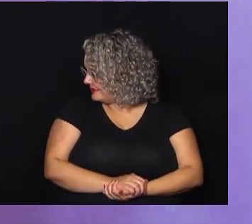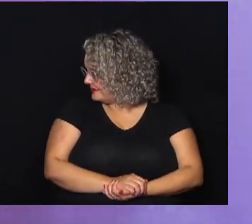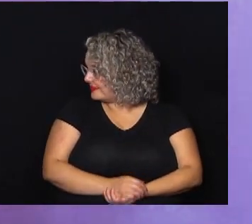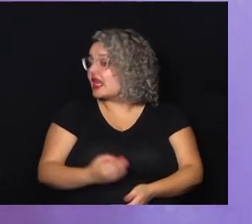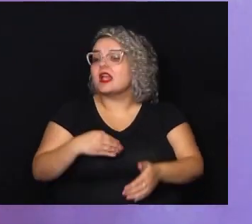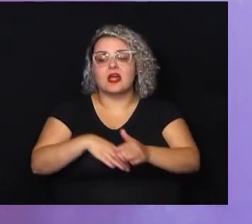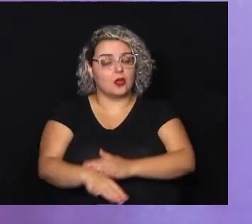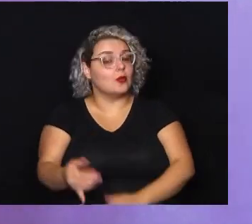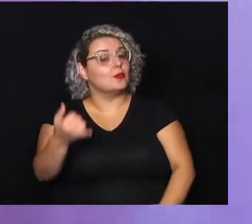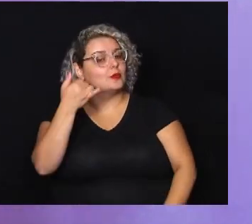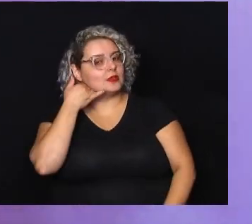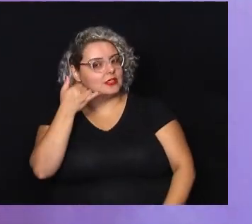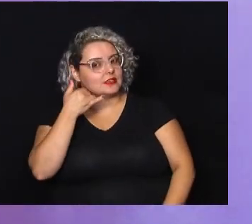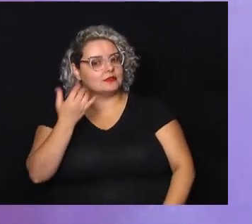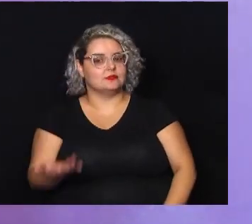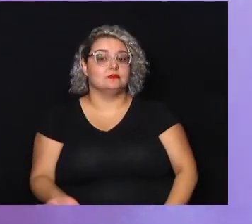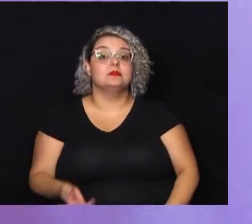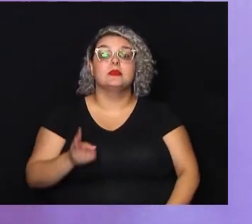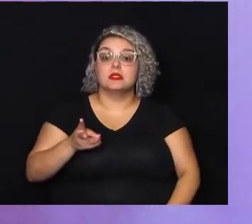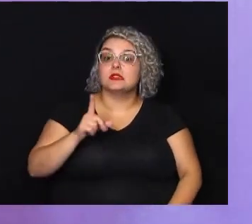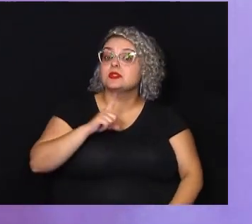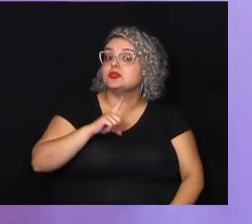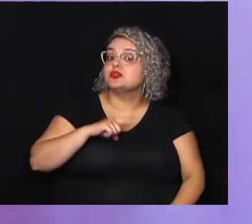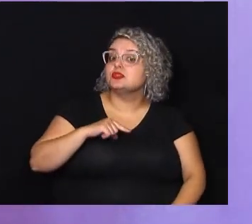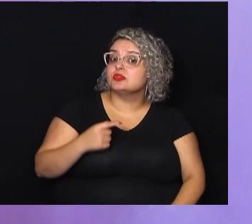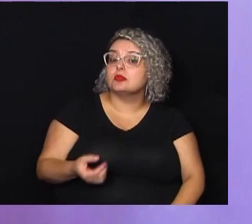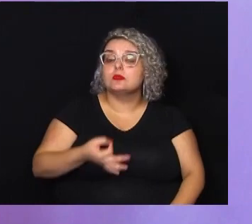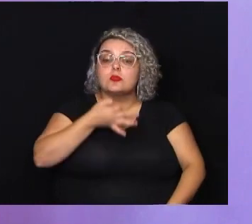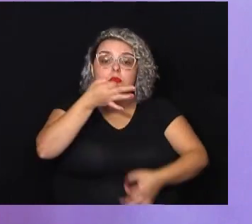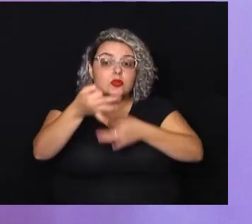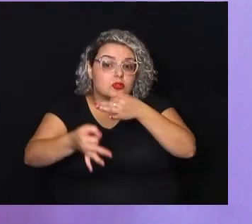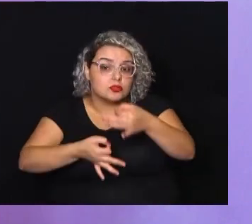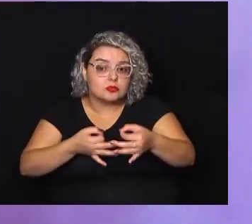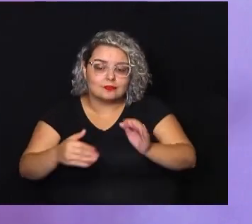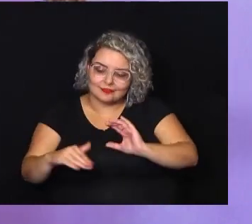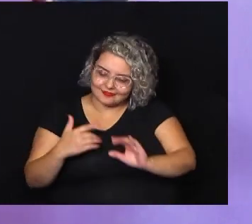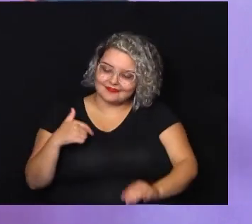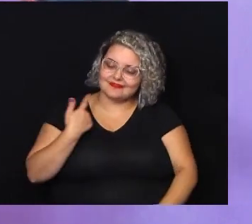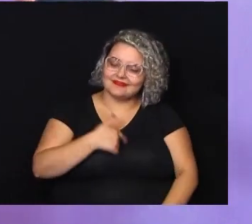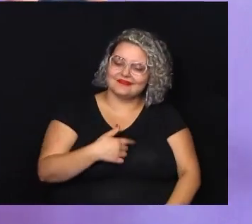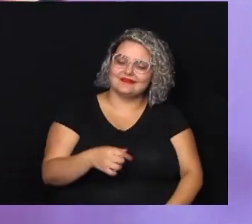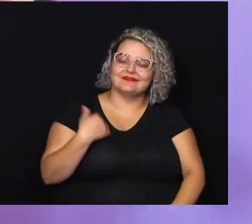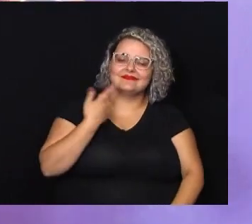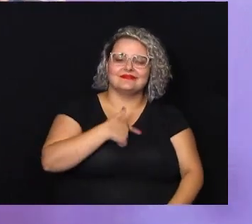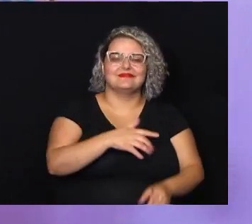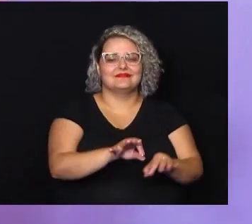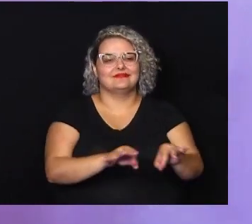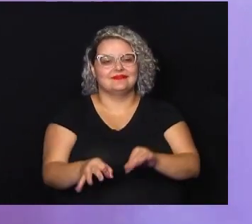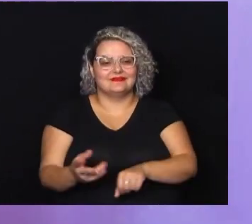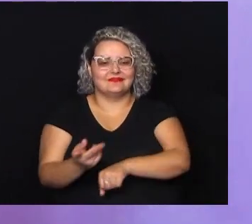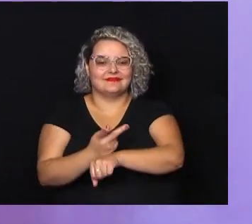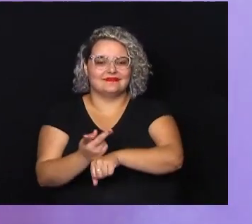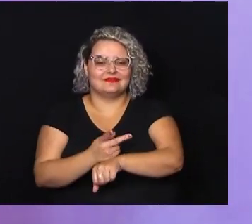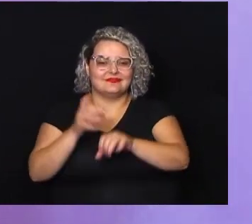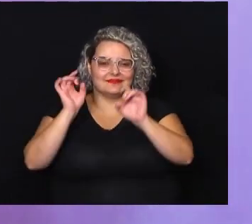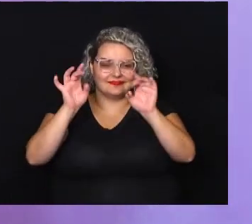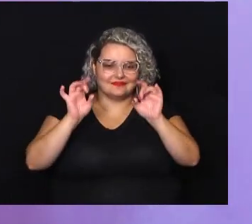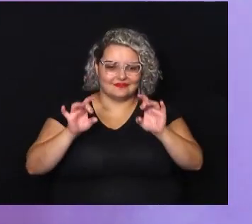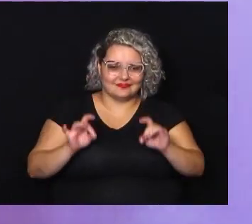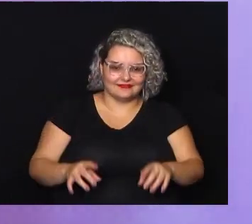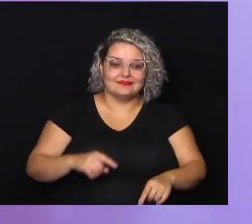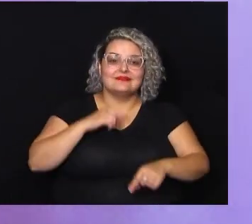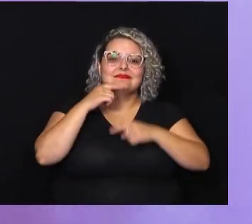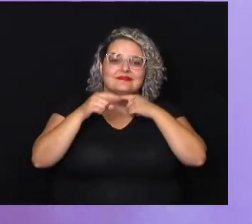que já está aparecendo no seu vídeo, deixe ele anotado aí no seu celular e sempre que tiver alguma sugestão, manda para cá que a